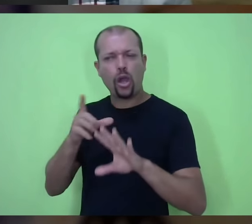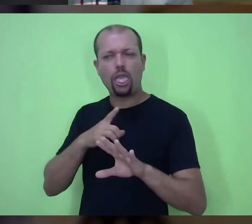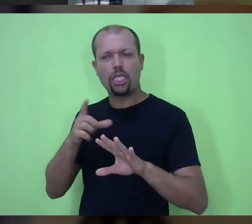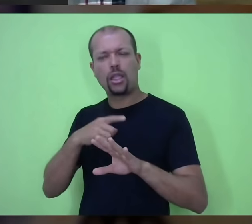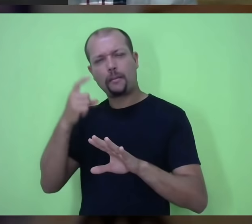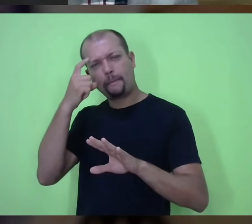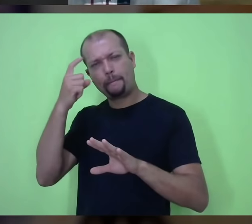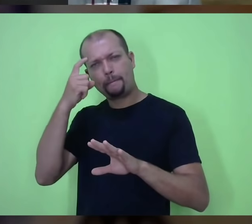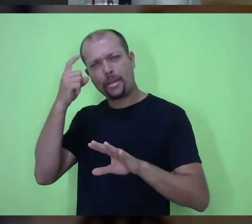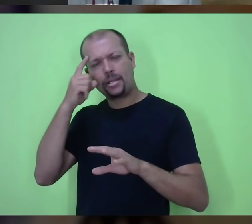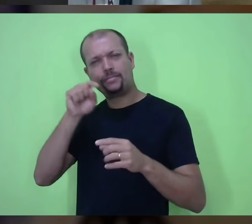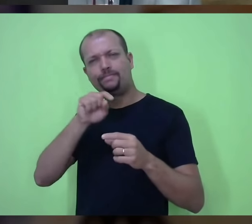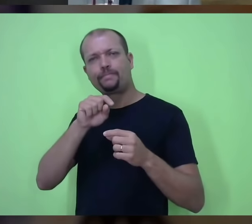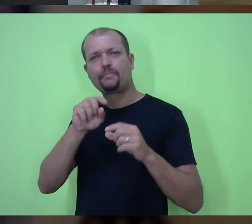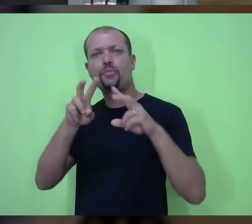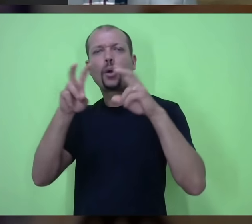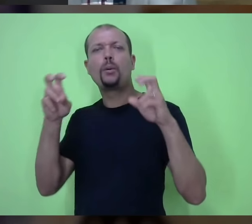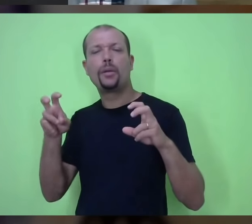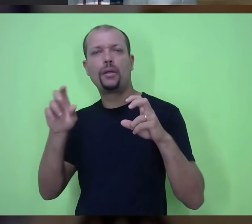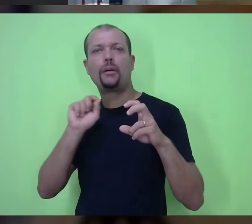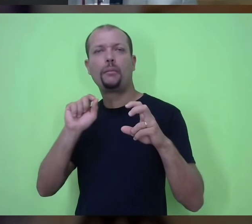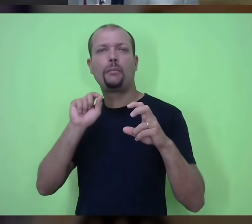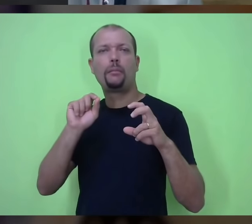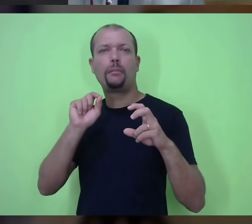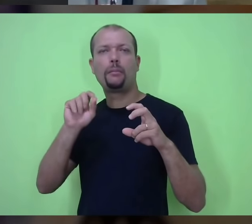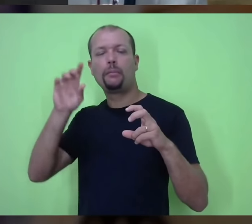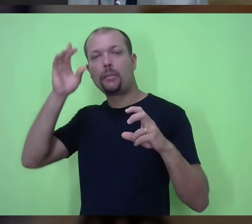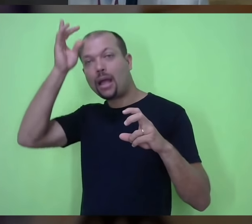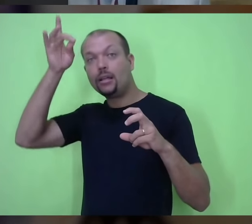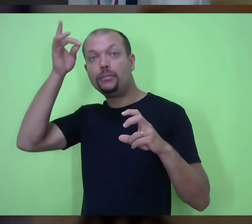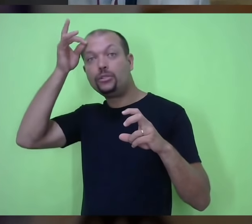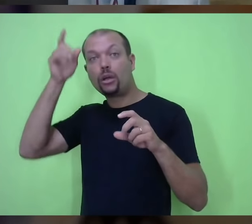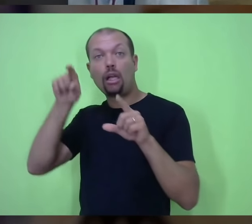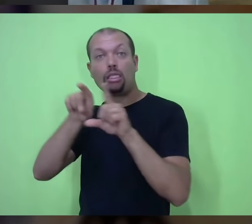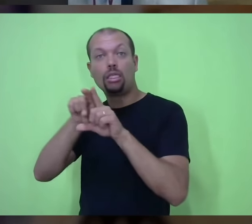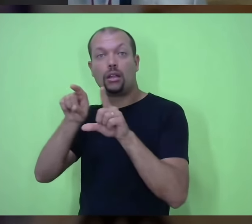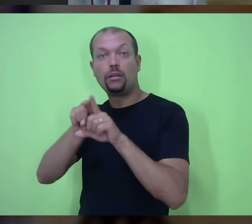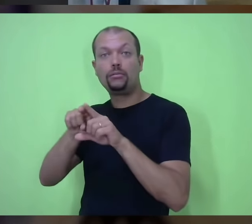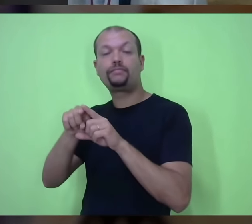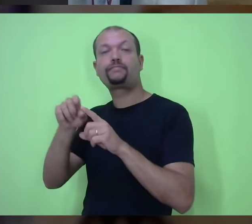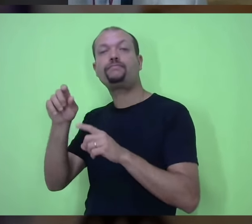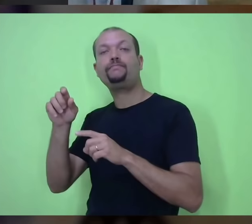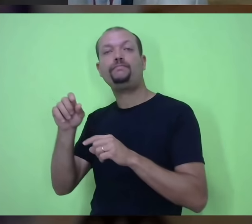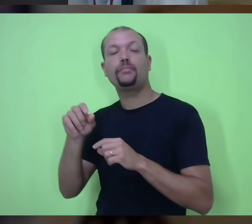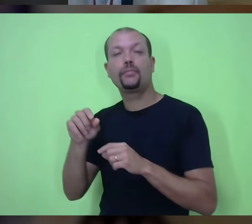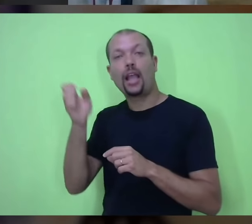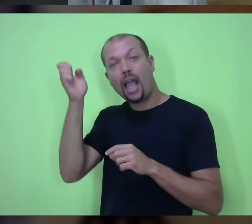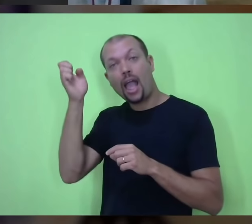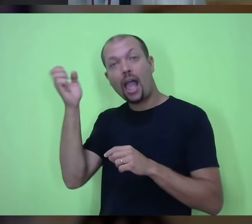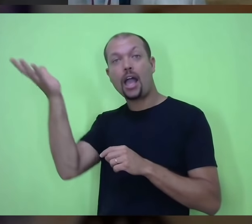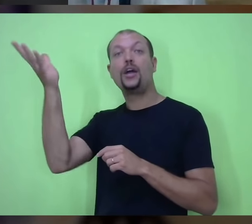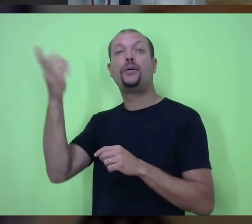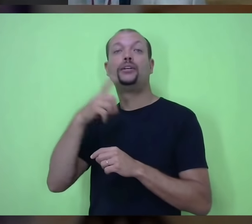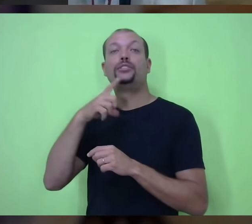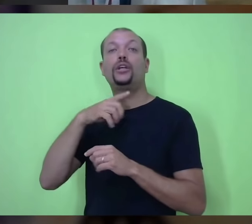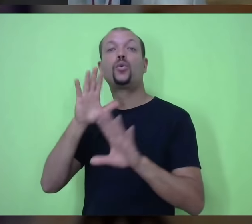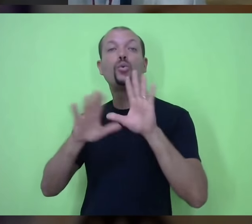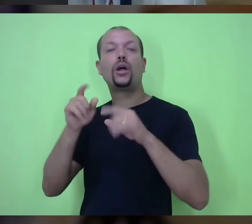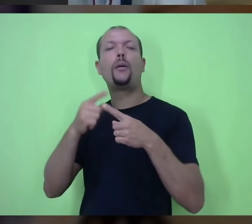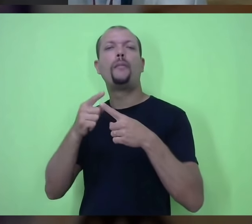nessas temáticas, a temática do próprio Espírito Santo também, ela tem muito cuidado por causa das